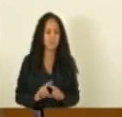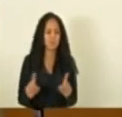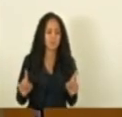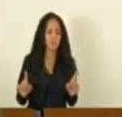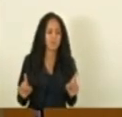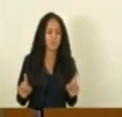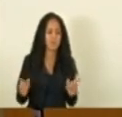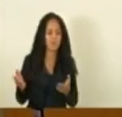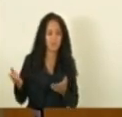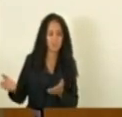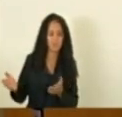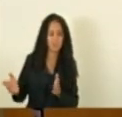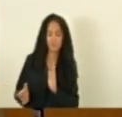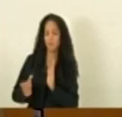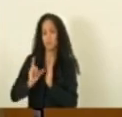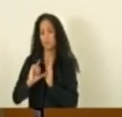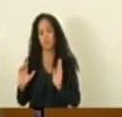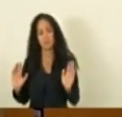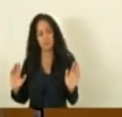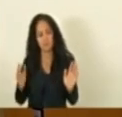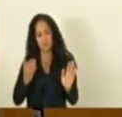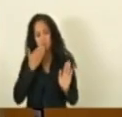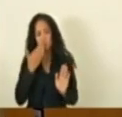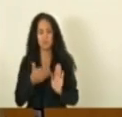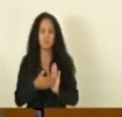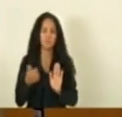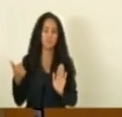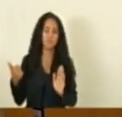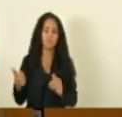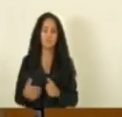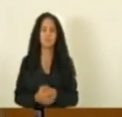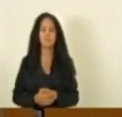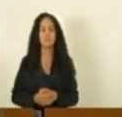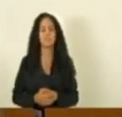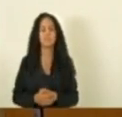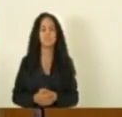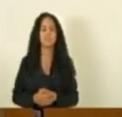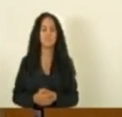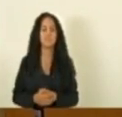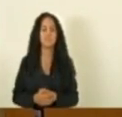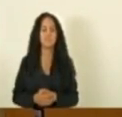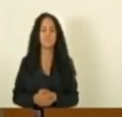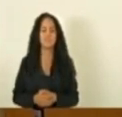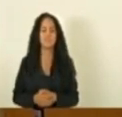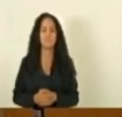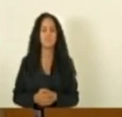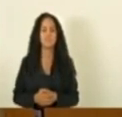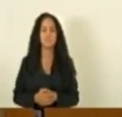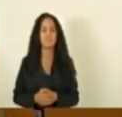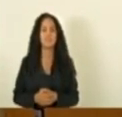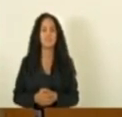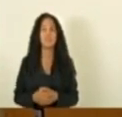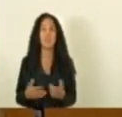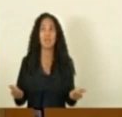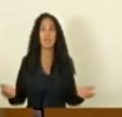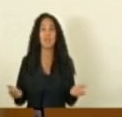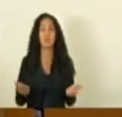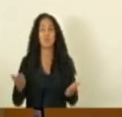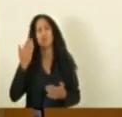Mas ele me antecedeu e pediu baixada de pauta. Agora, no meu